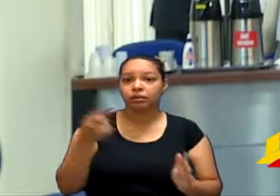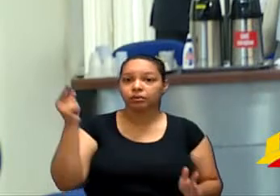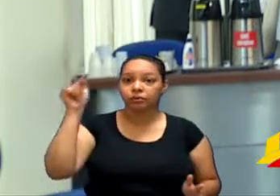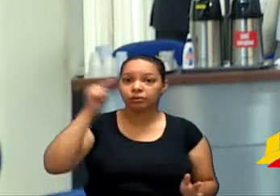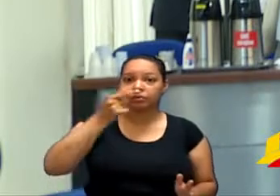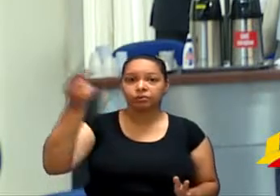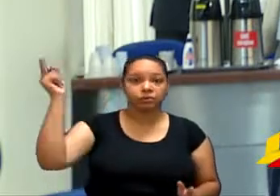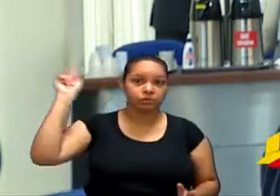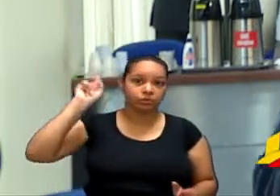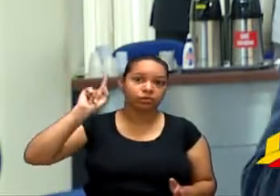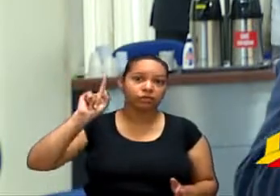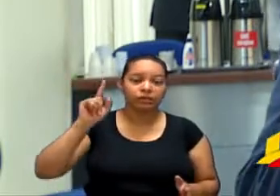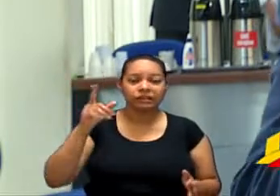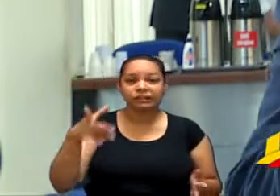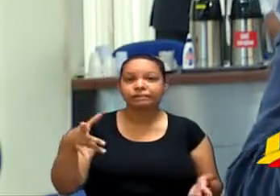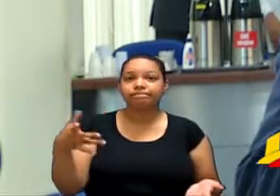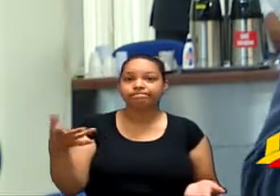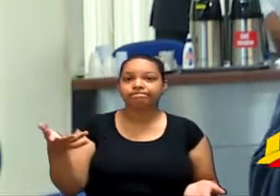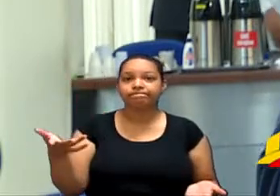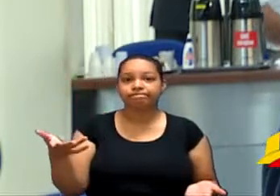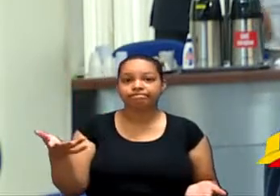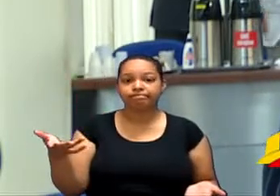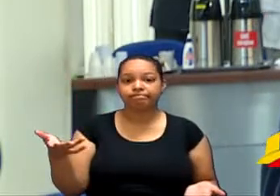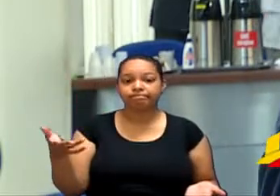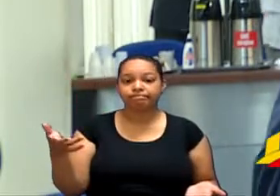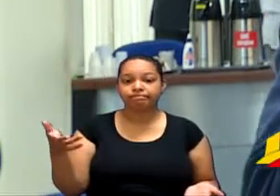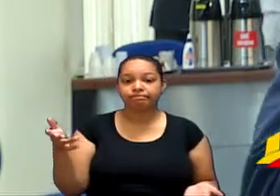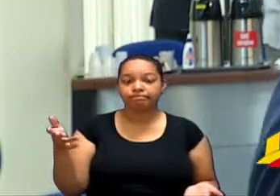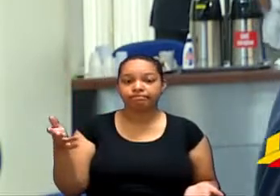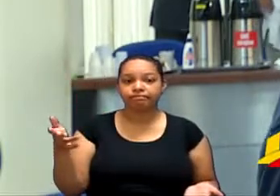administração anterior que isso iria acontecer